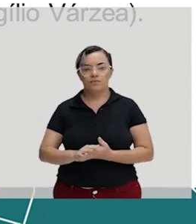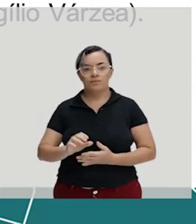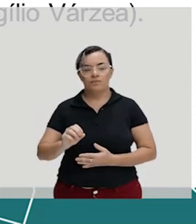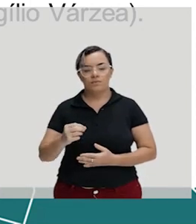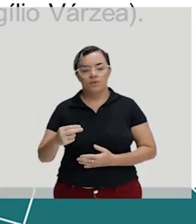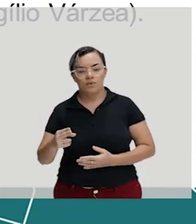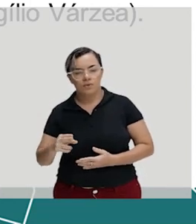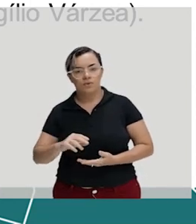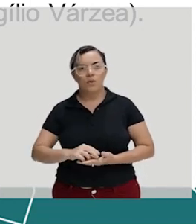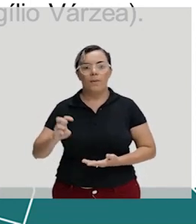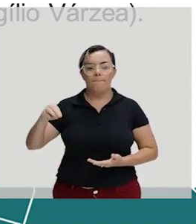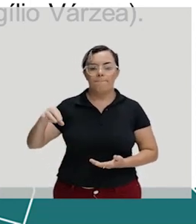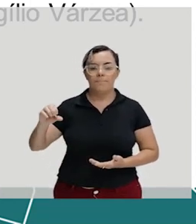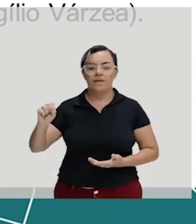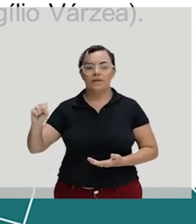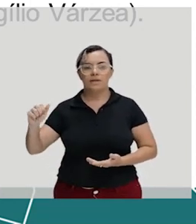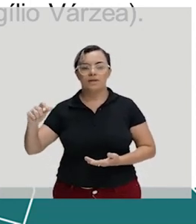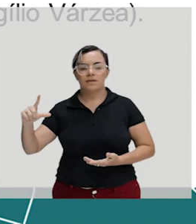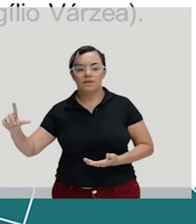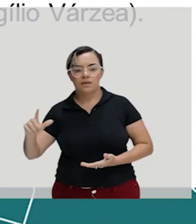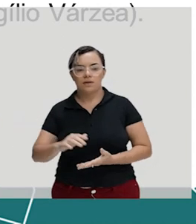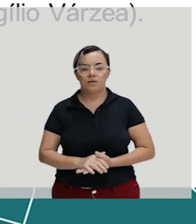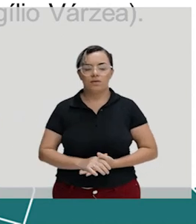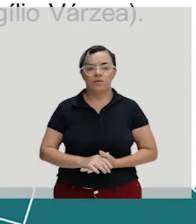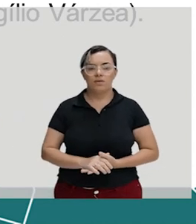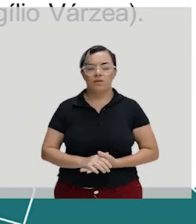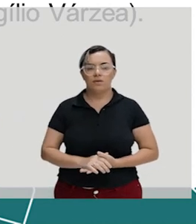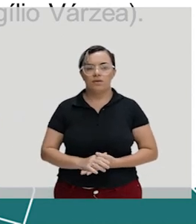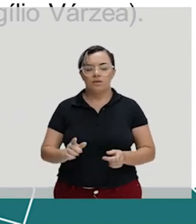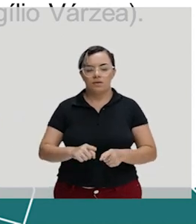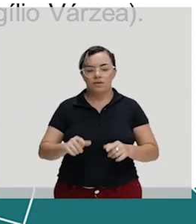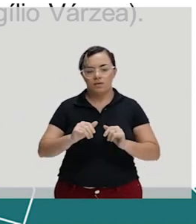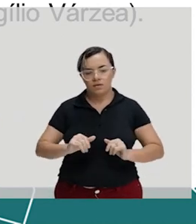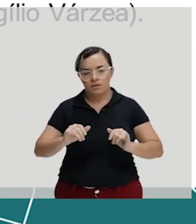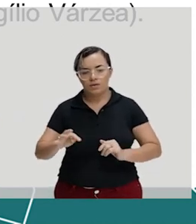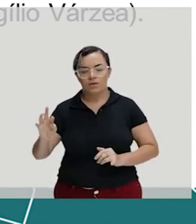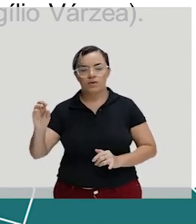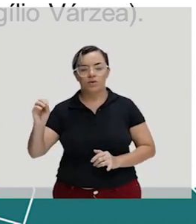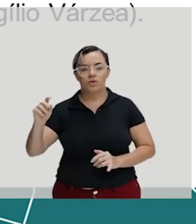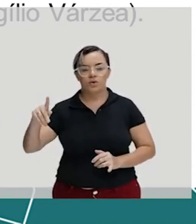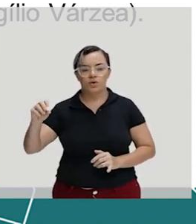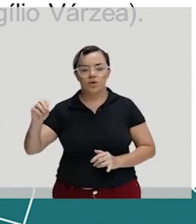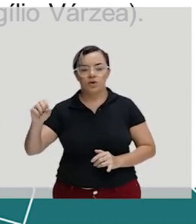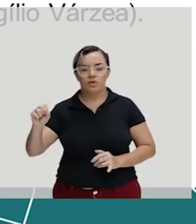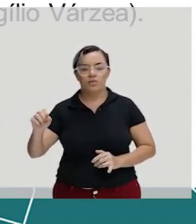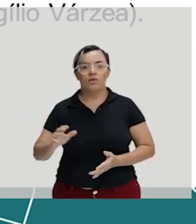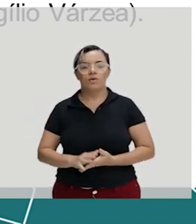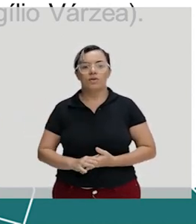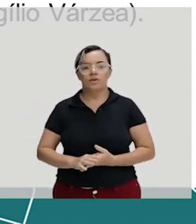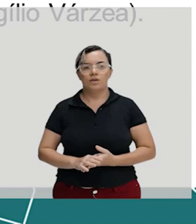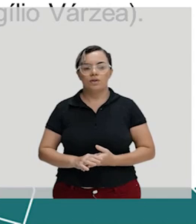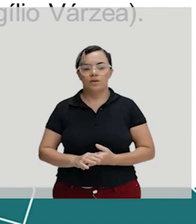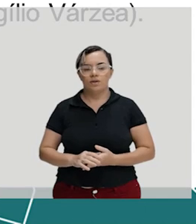Bissau tropos e fantasias que são todos aqui poemas tá bom é